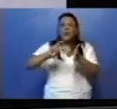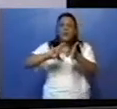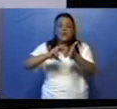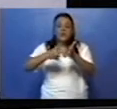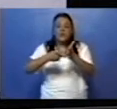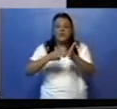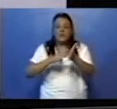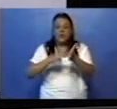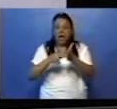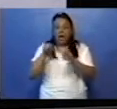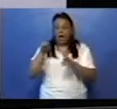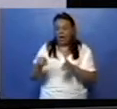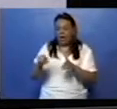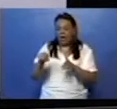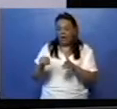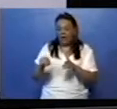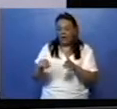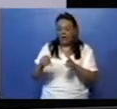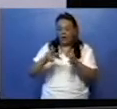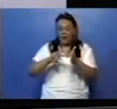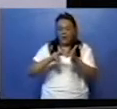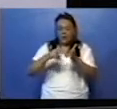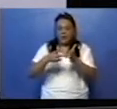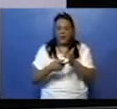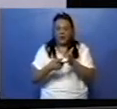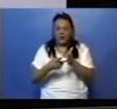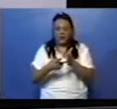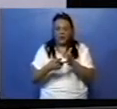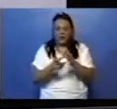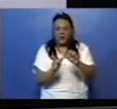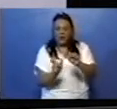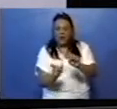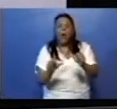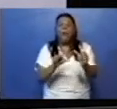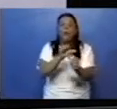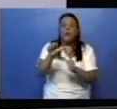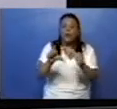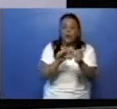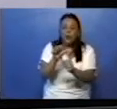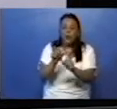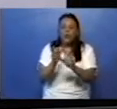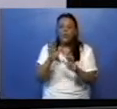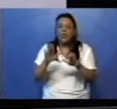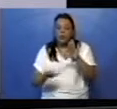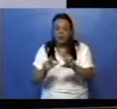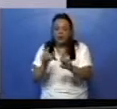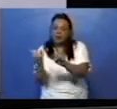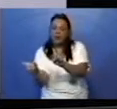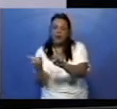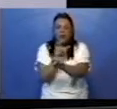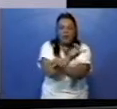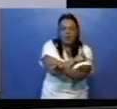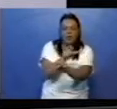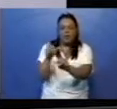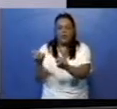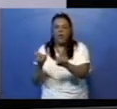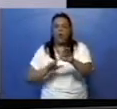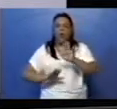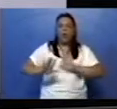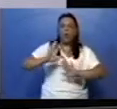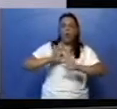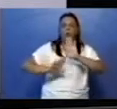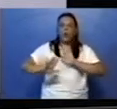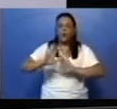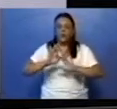né? Nesse caso, o sentido do substantivo é modificado de acordo com a posição do adjetivo. Então, a gente precisa sempre tomar cuidado com